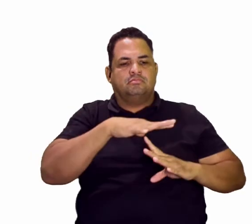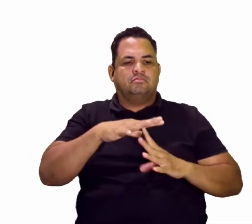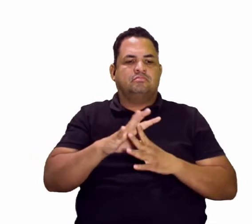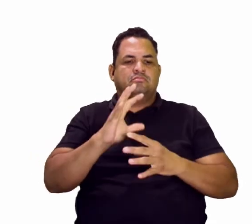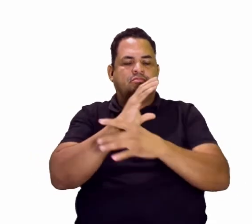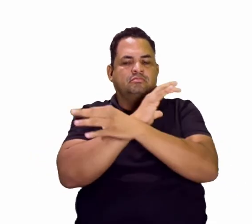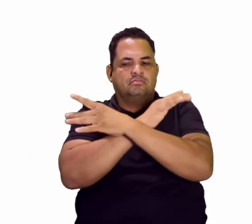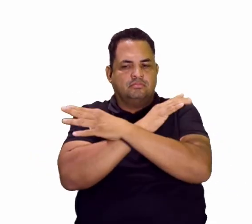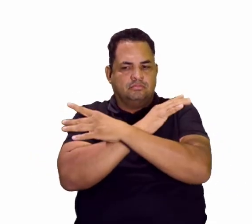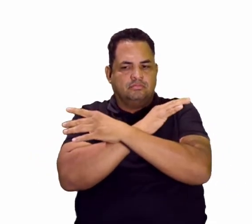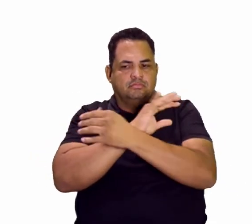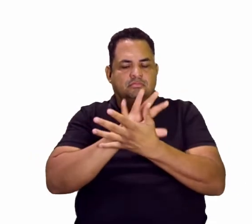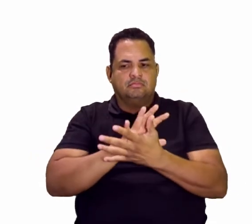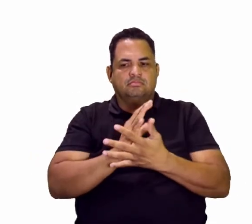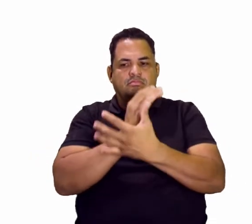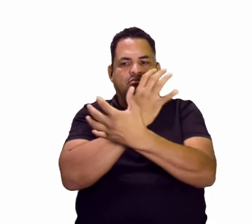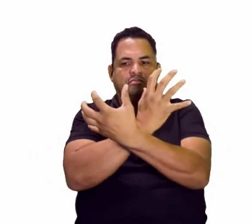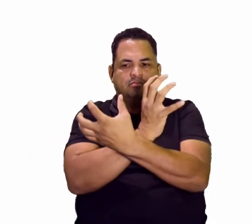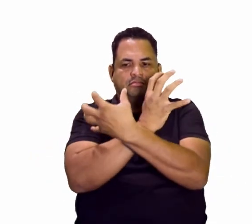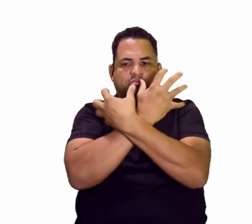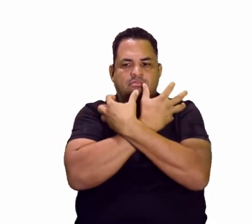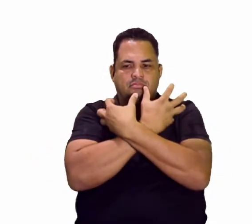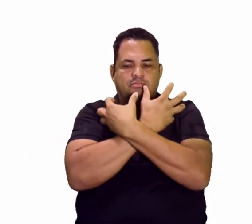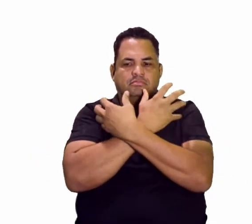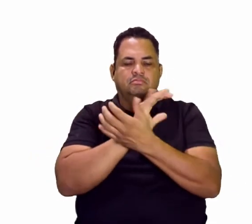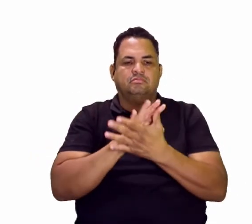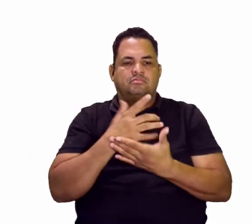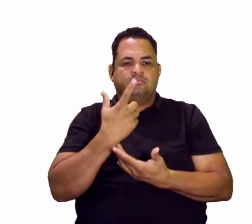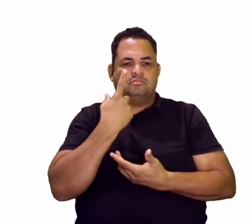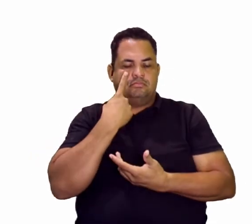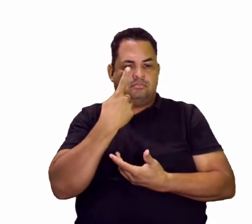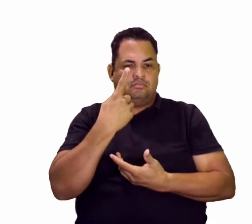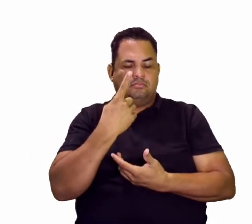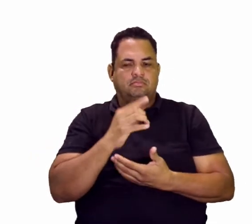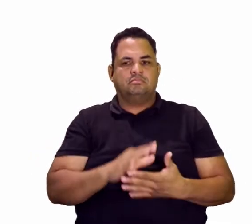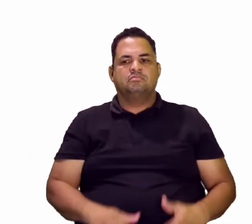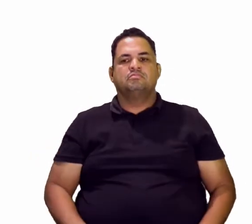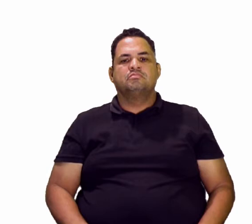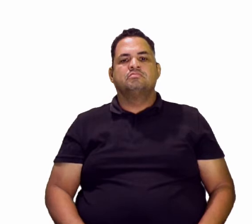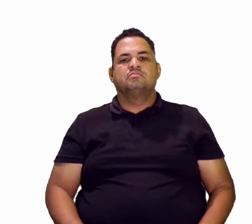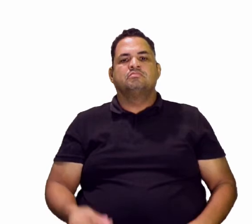animalia, a professora vai apagar agora para a gente ver as respostas aqui. Tudo bem?